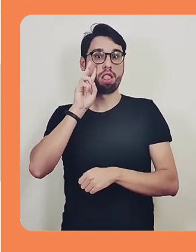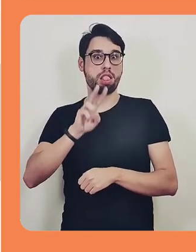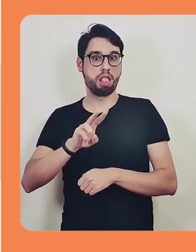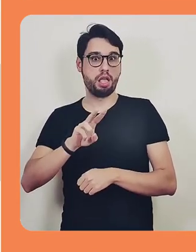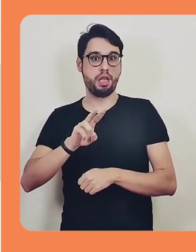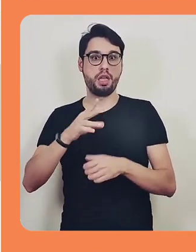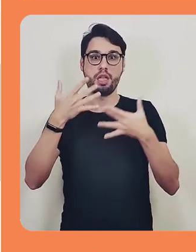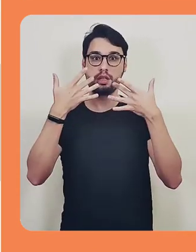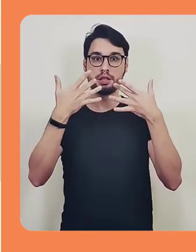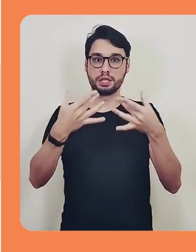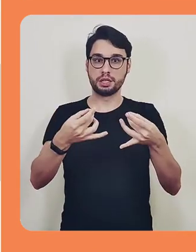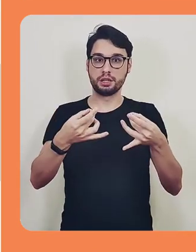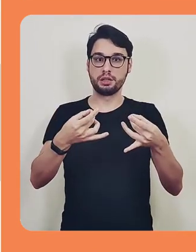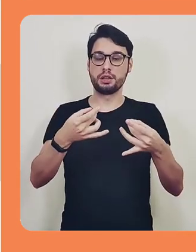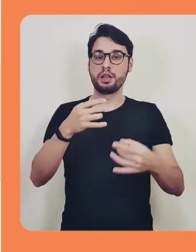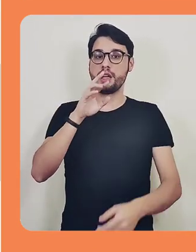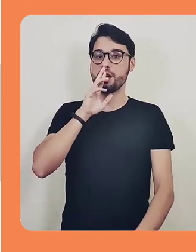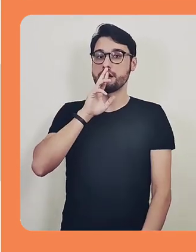dica, né?